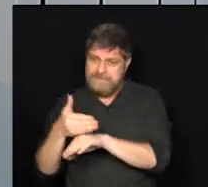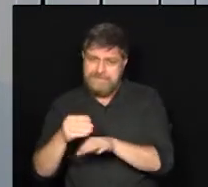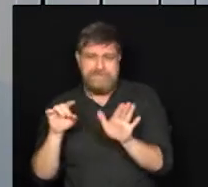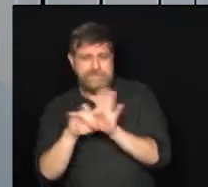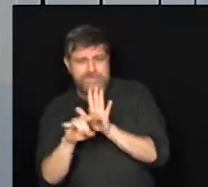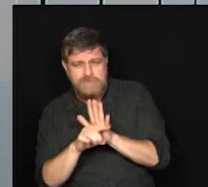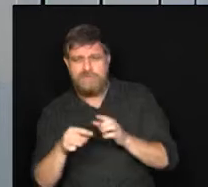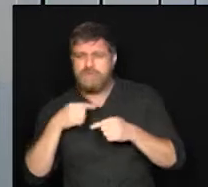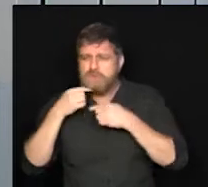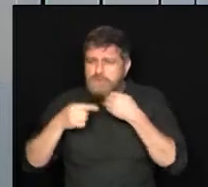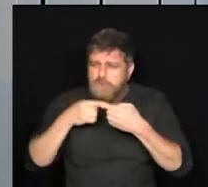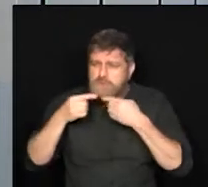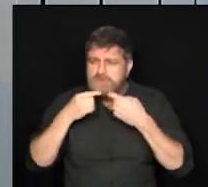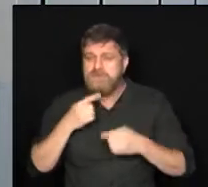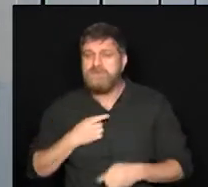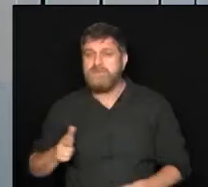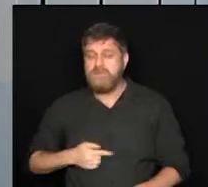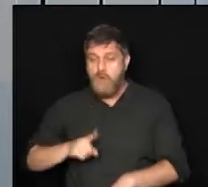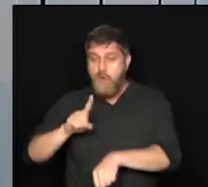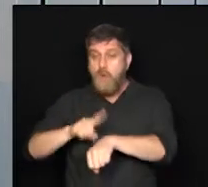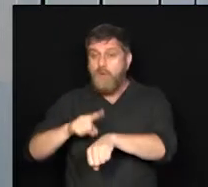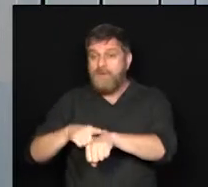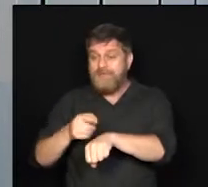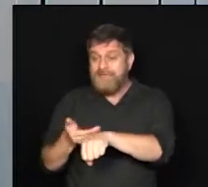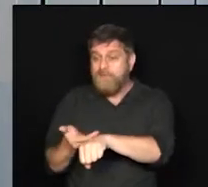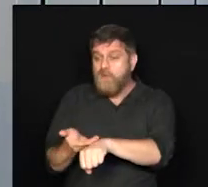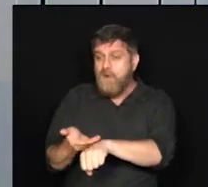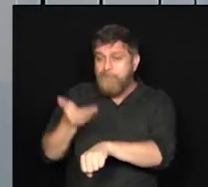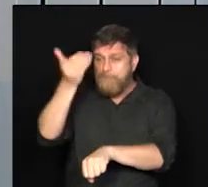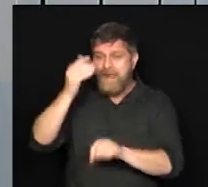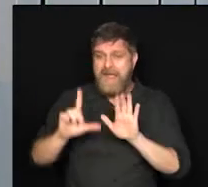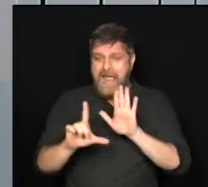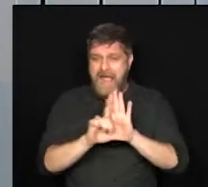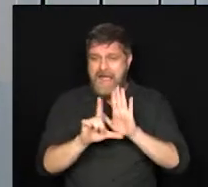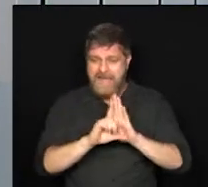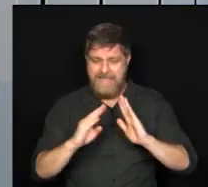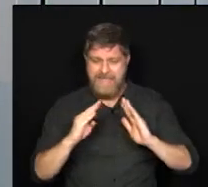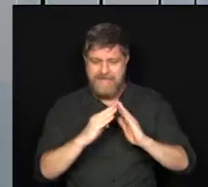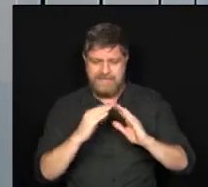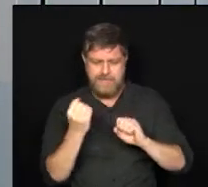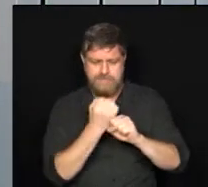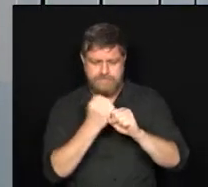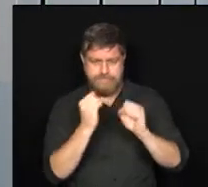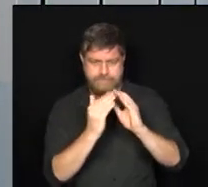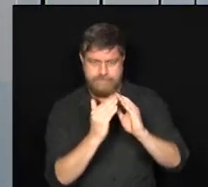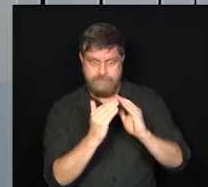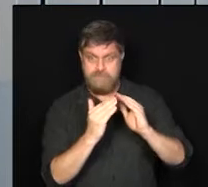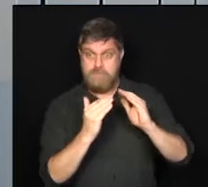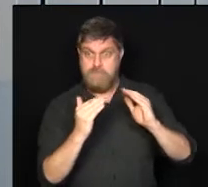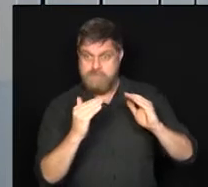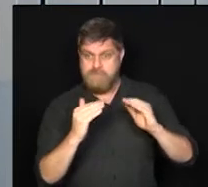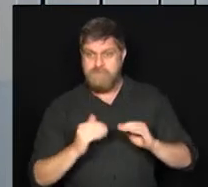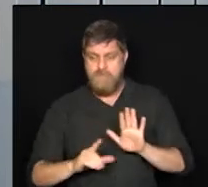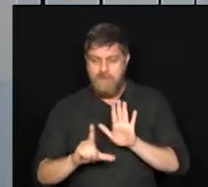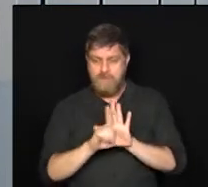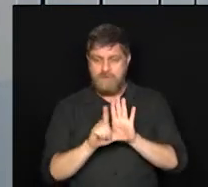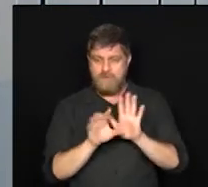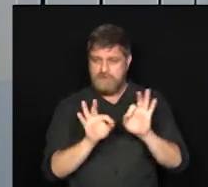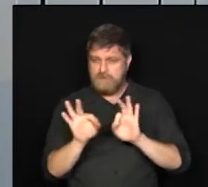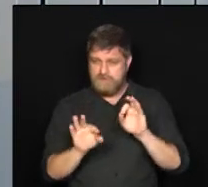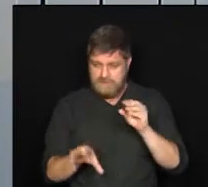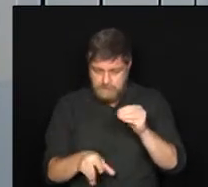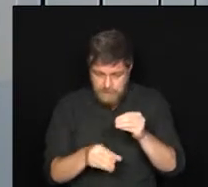978293776, sobre uma prorrogação da chamada Lei do Puxadinho, que é um projeto de lei complementar do vereador